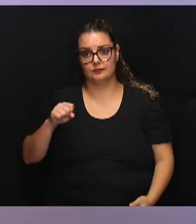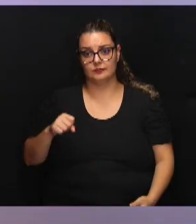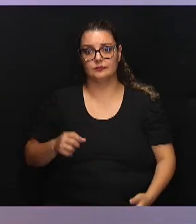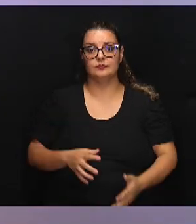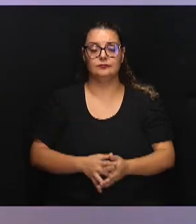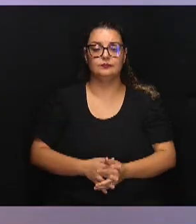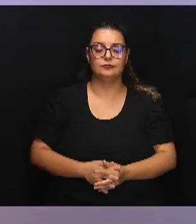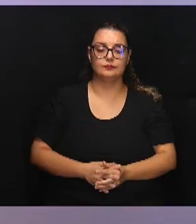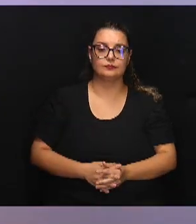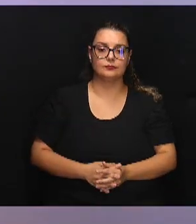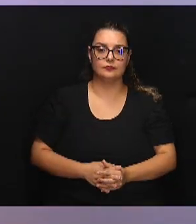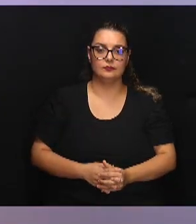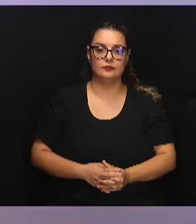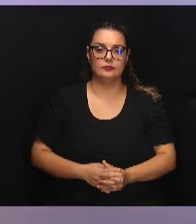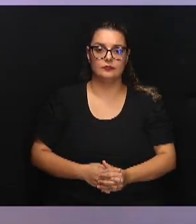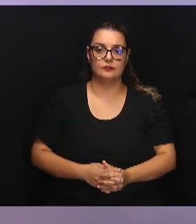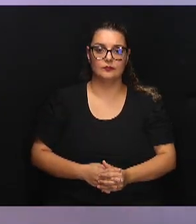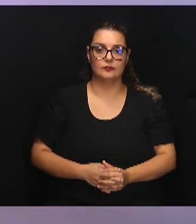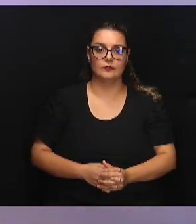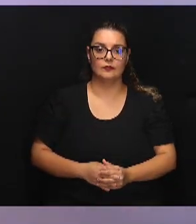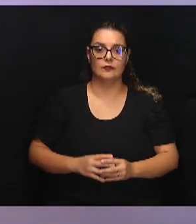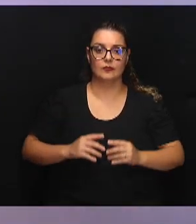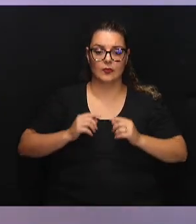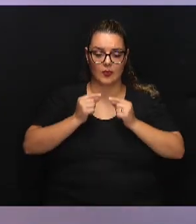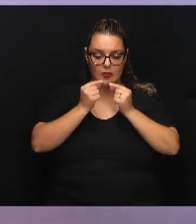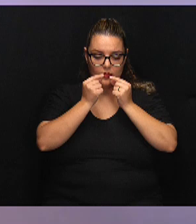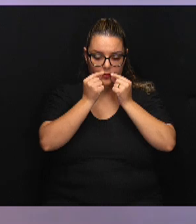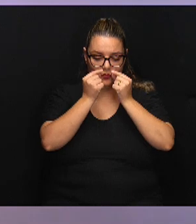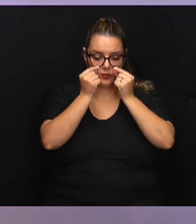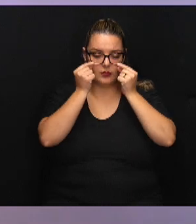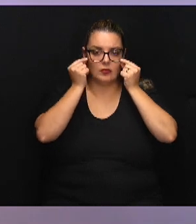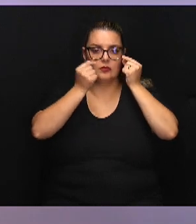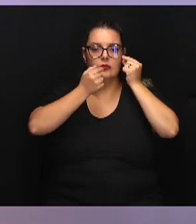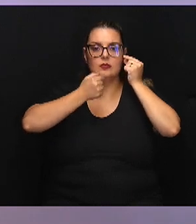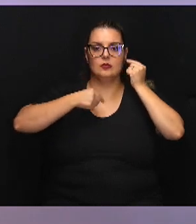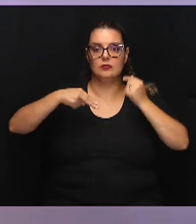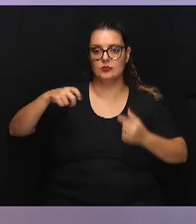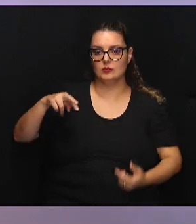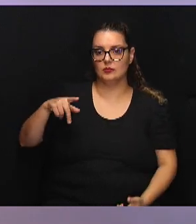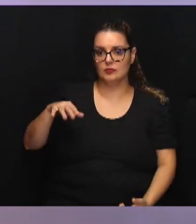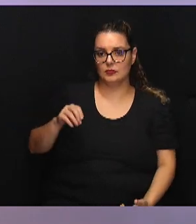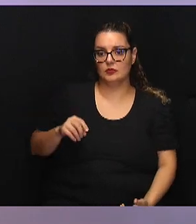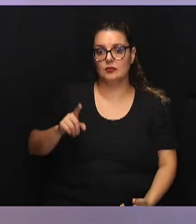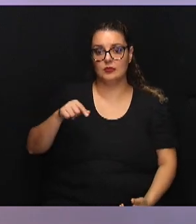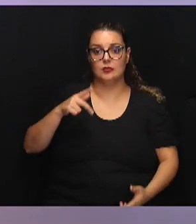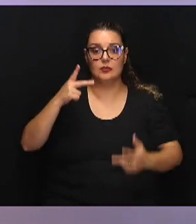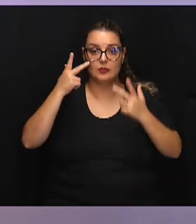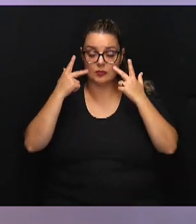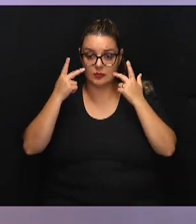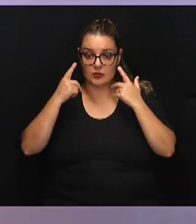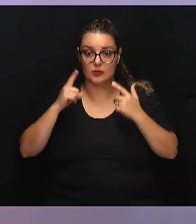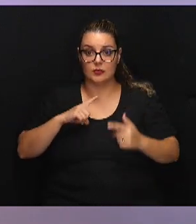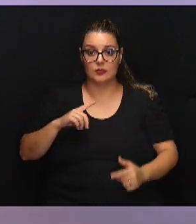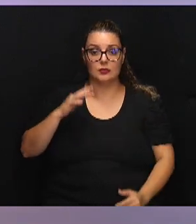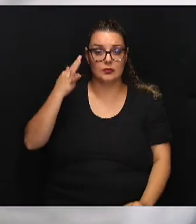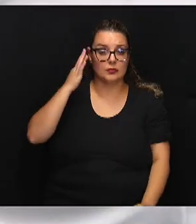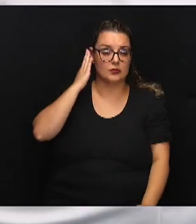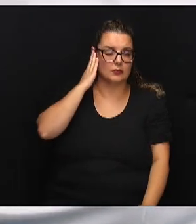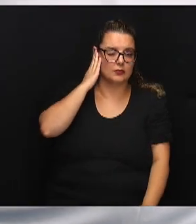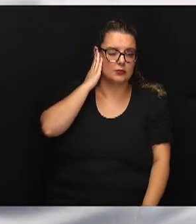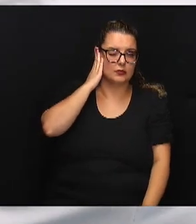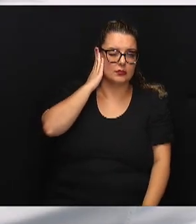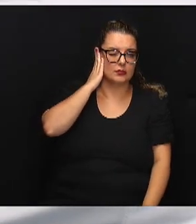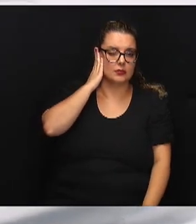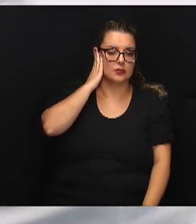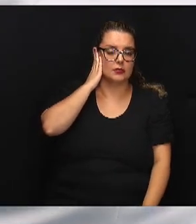A gente tem, o caminho do nervo também tem bastante ligação, então é muito comum quando eu tenho uma dor de ouvido, eu tenho